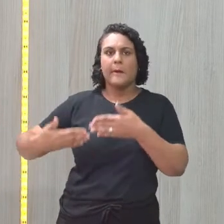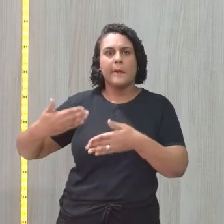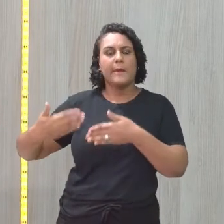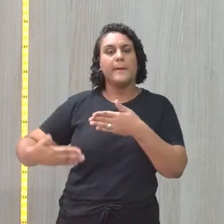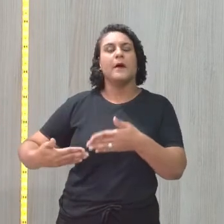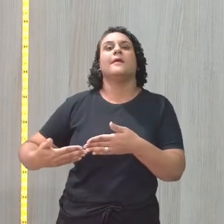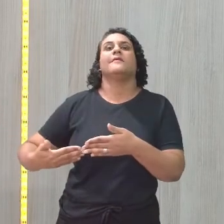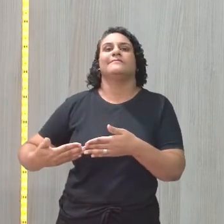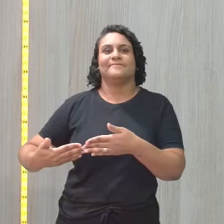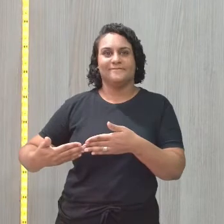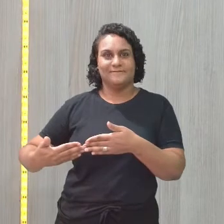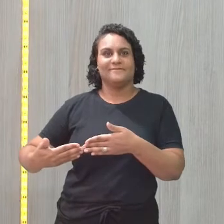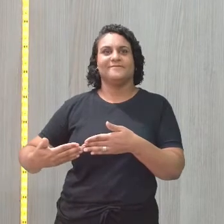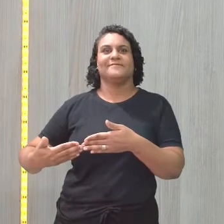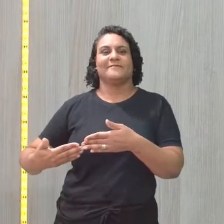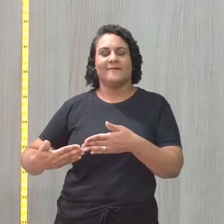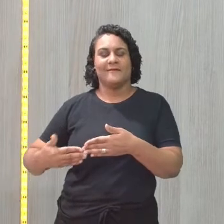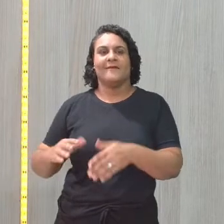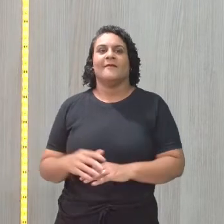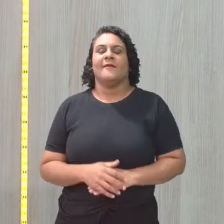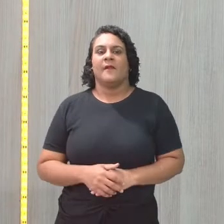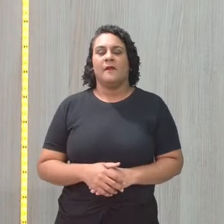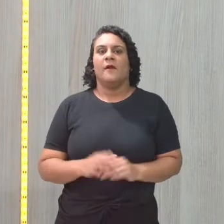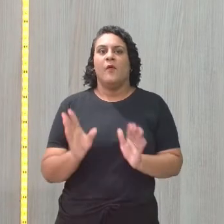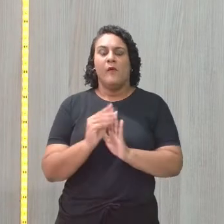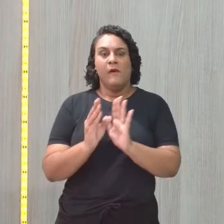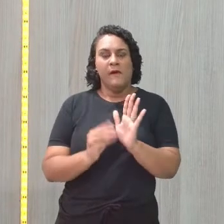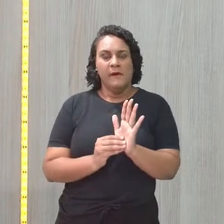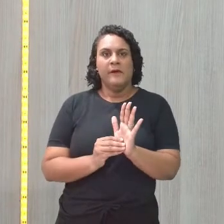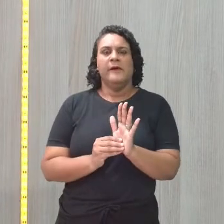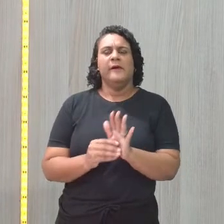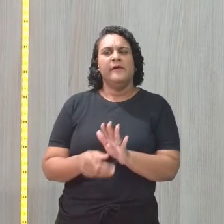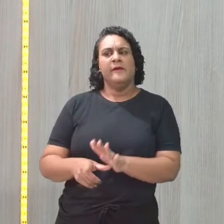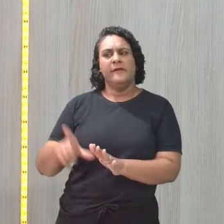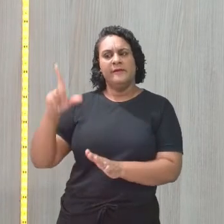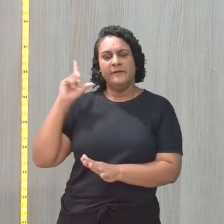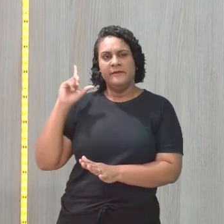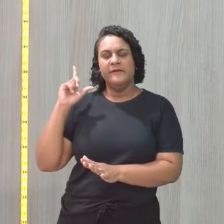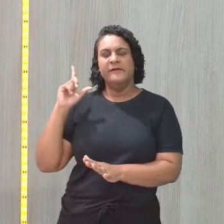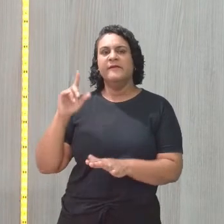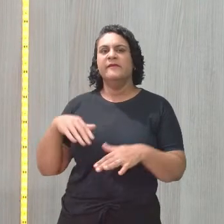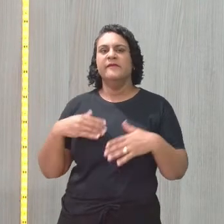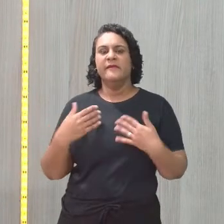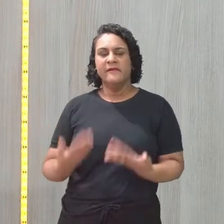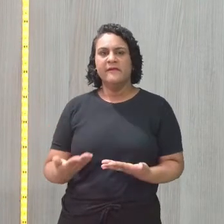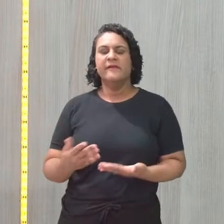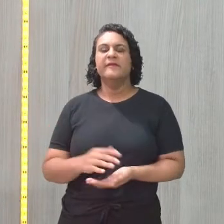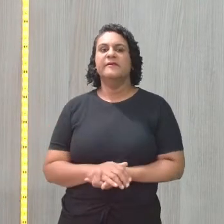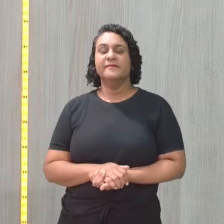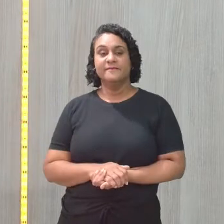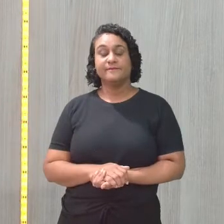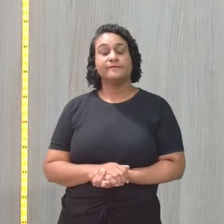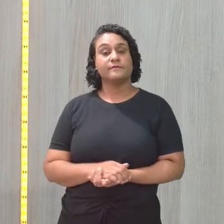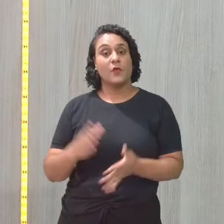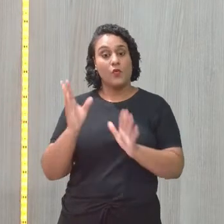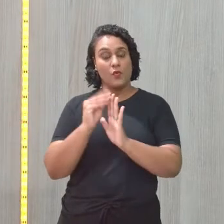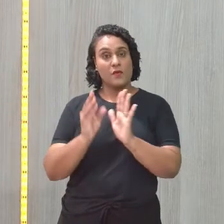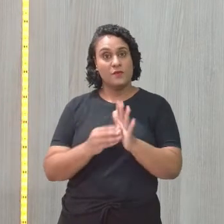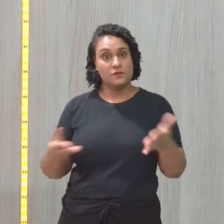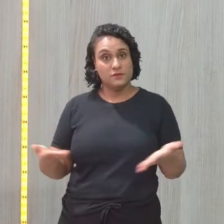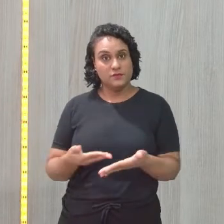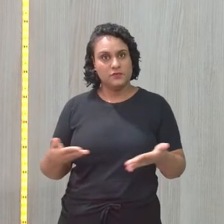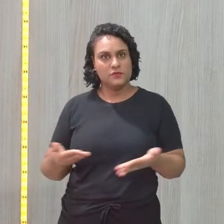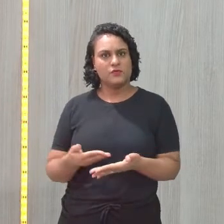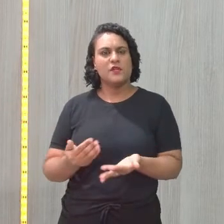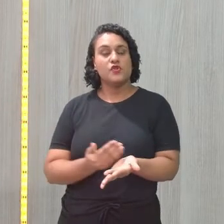gente deu o pontapé inicial de um conteúdo. Então, esse pontapé inicial do conteúdo que vamos vivenciar hoje já foi